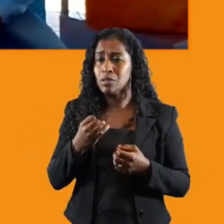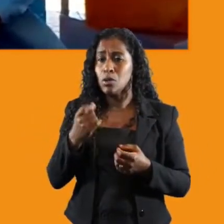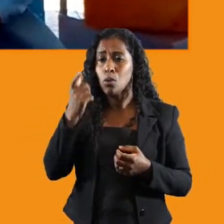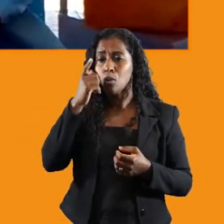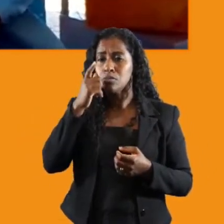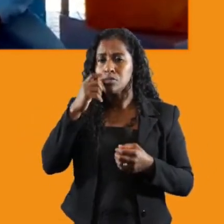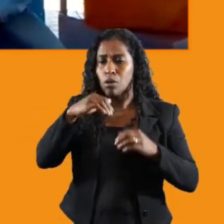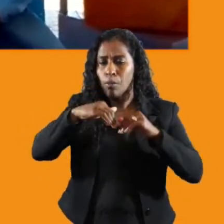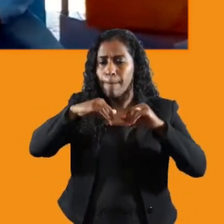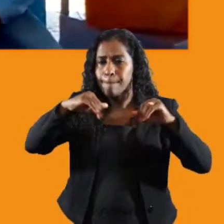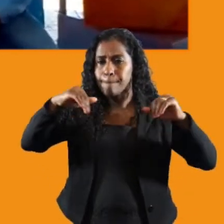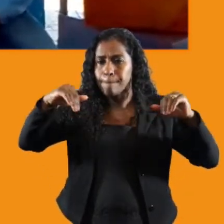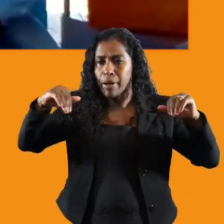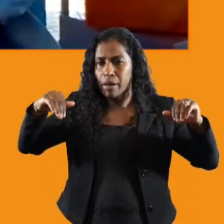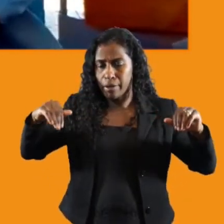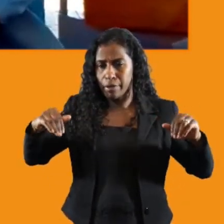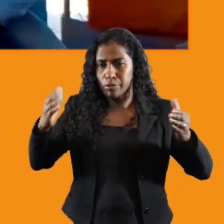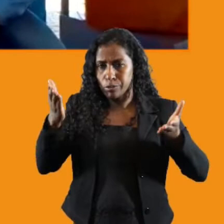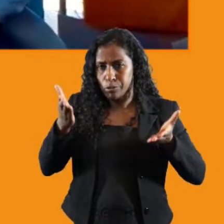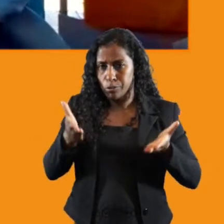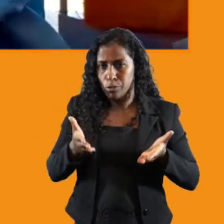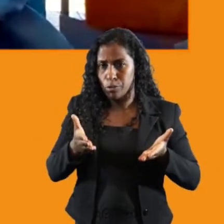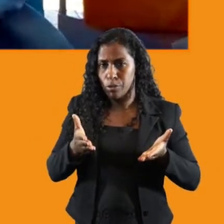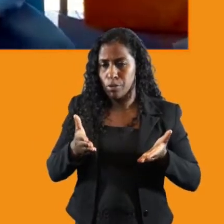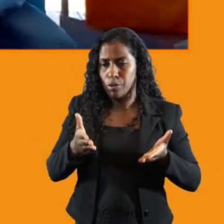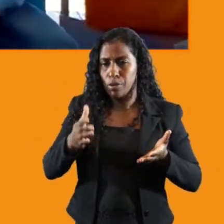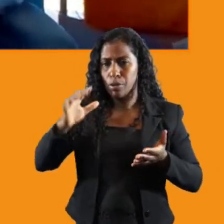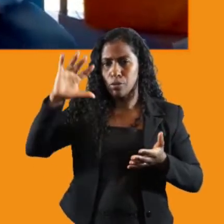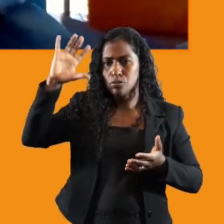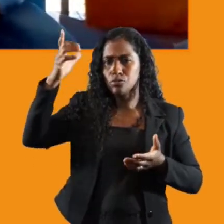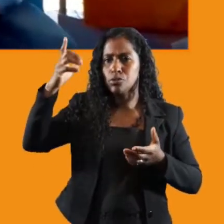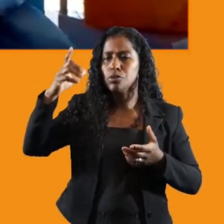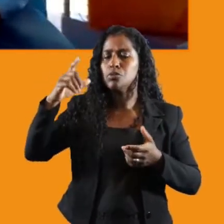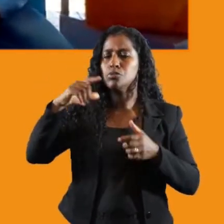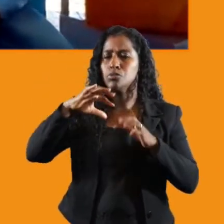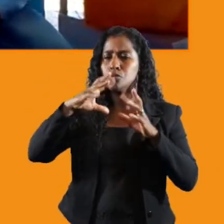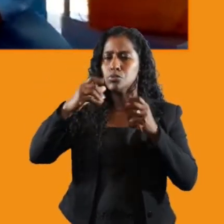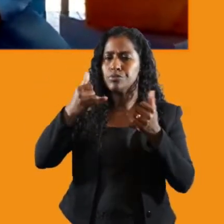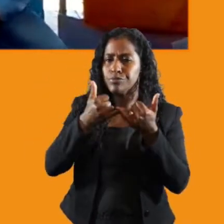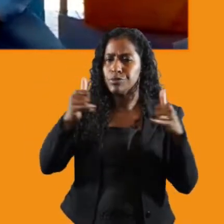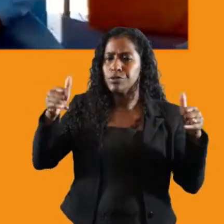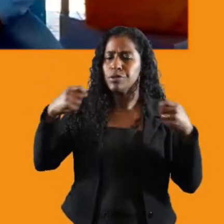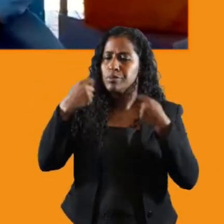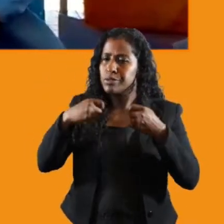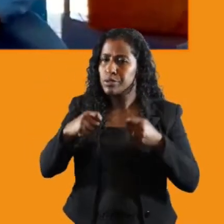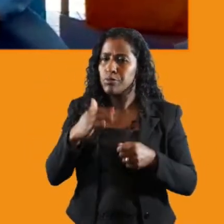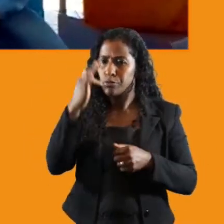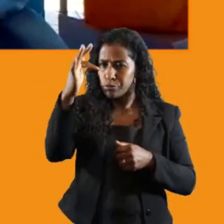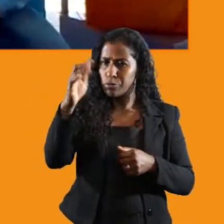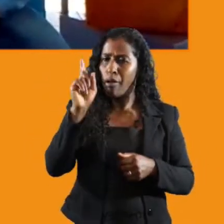gente está conectado hoje e isso resolver a energia que a gente precisa. É esse um caminho para o futuro?